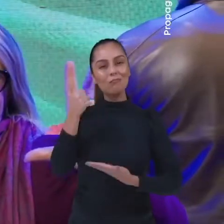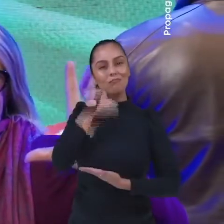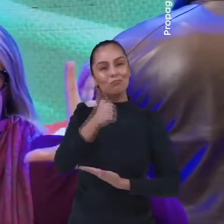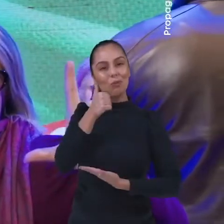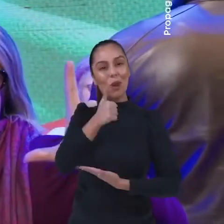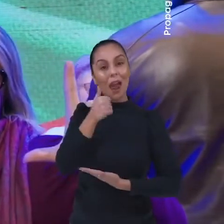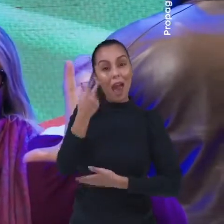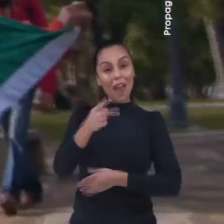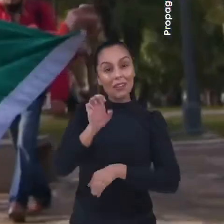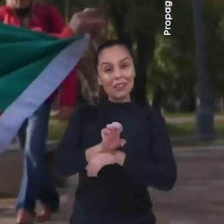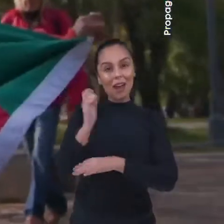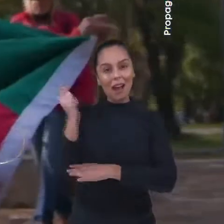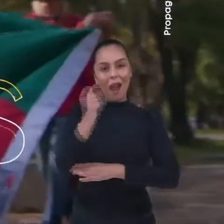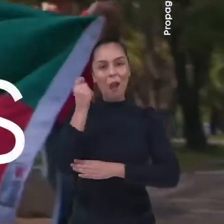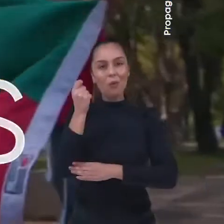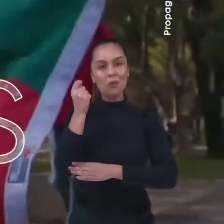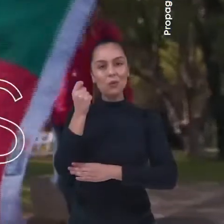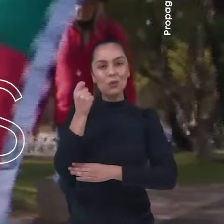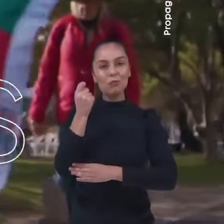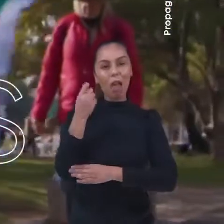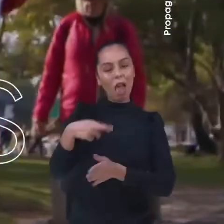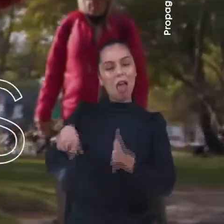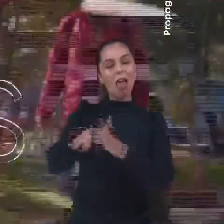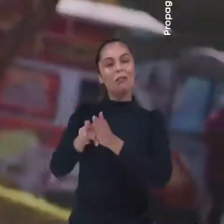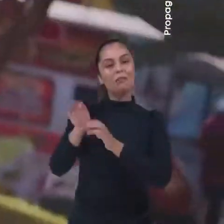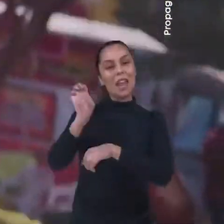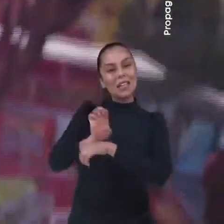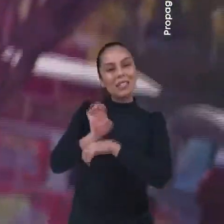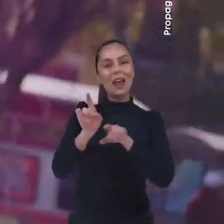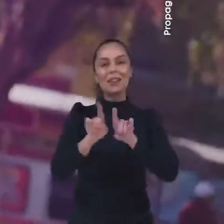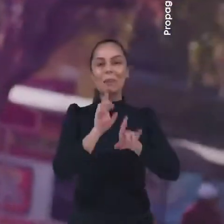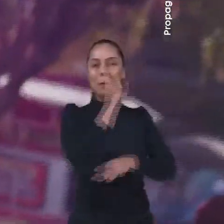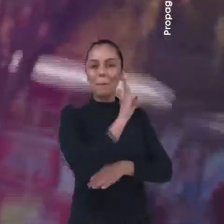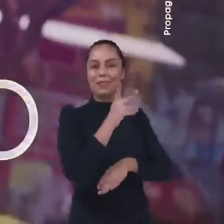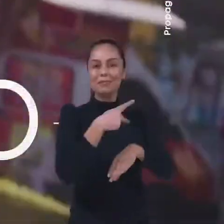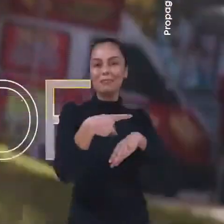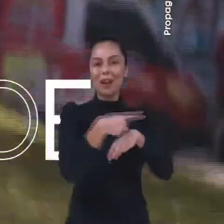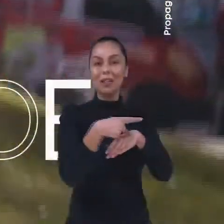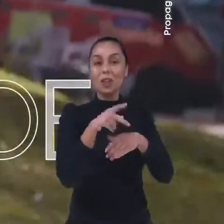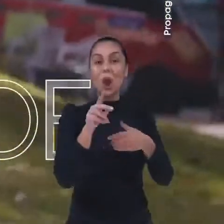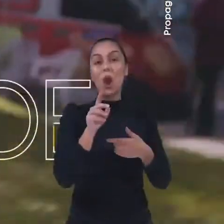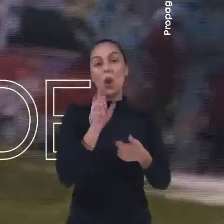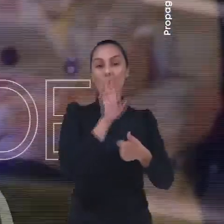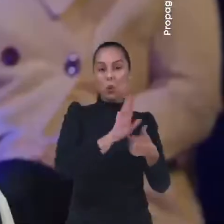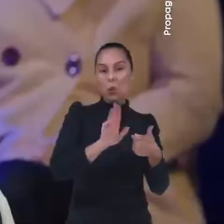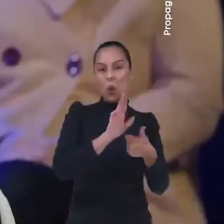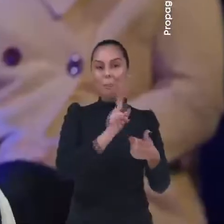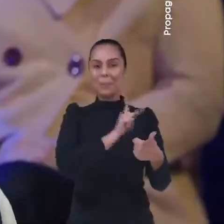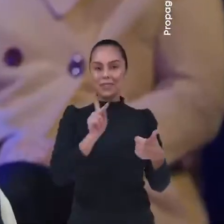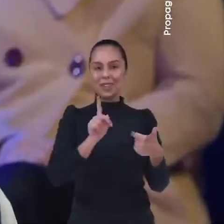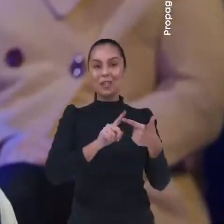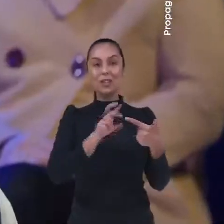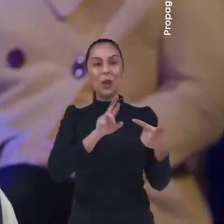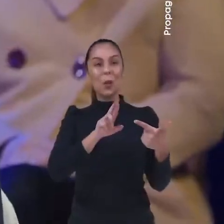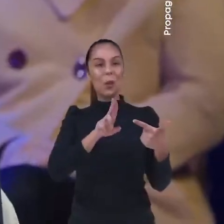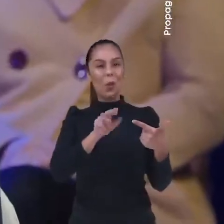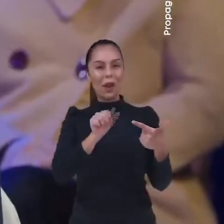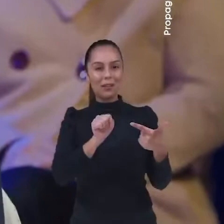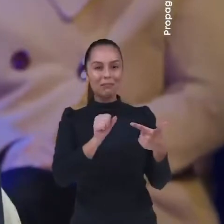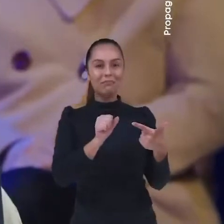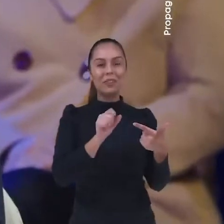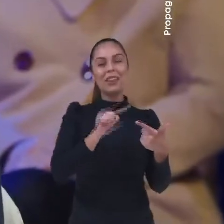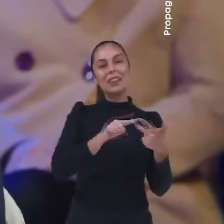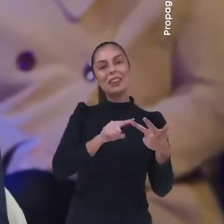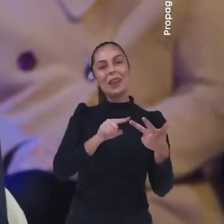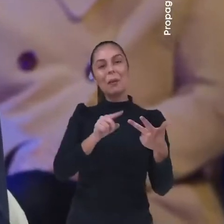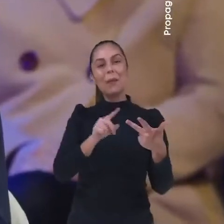Quero convidar as mulheres do nosso Rio Grande do Sul para reconstituir esse estado e o nosso país com Lula presidente, Pedro